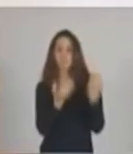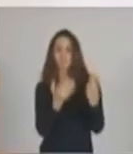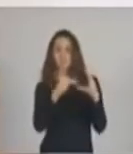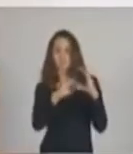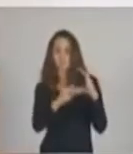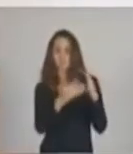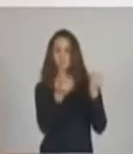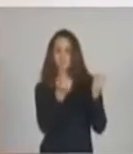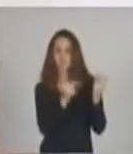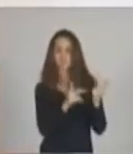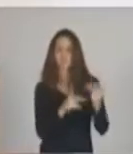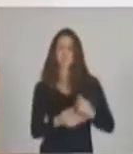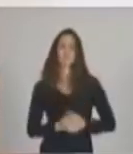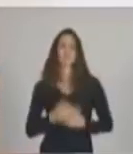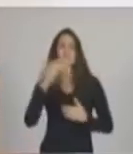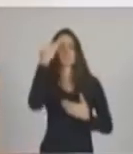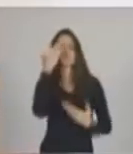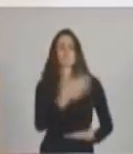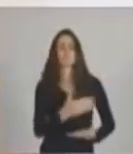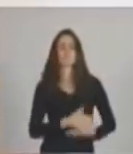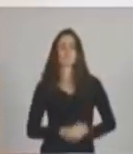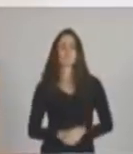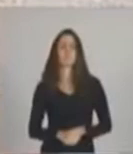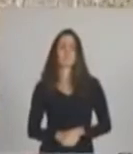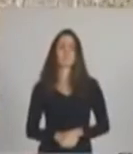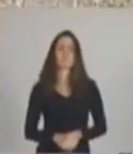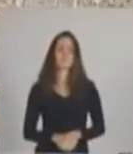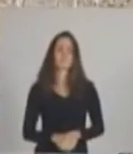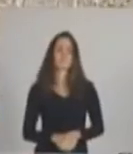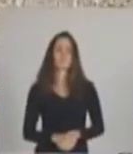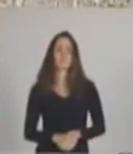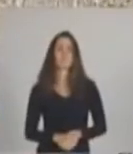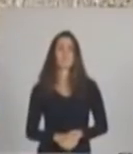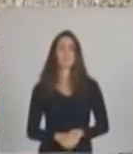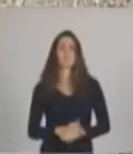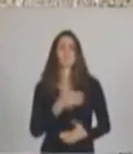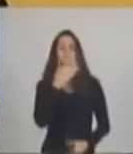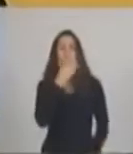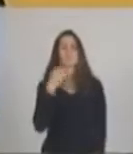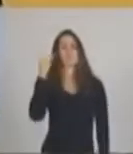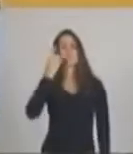para o senhor. Obrigada. Deputado Freitas.